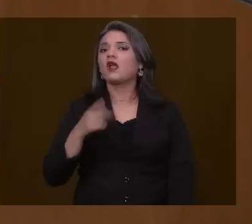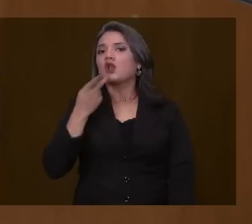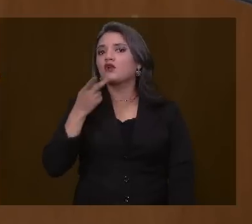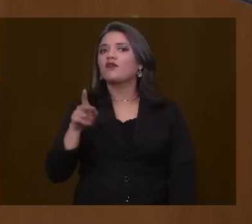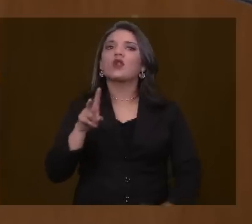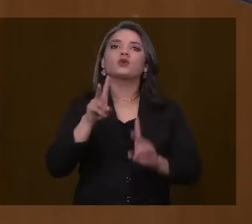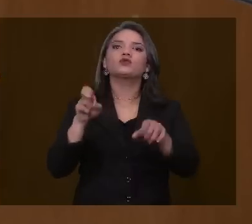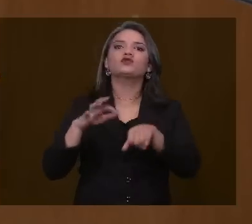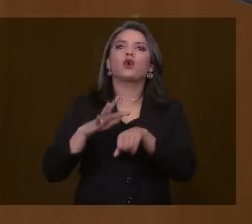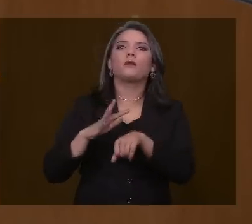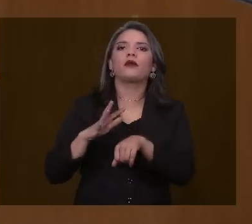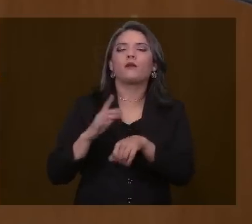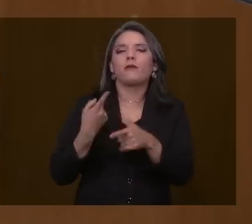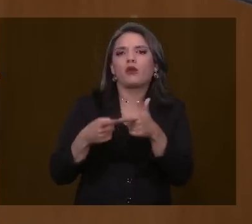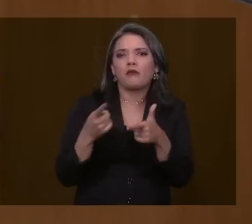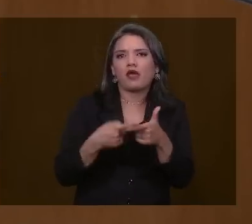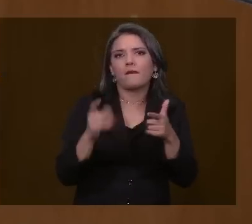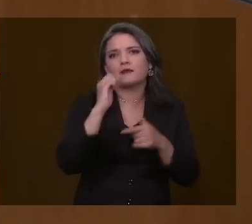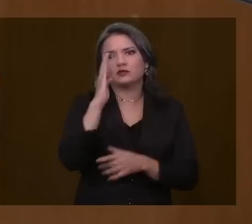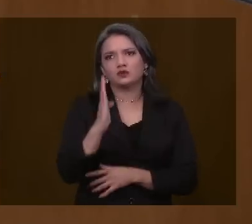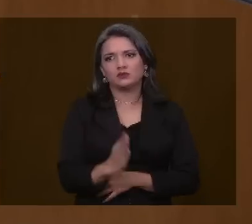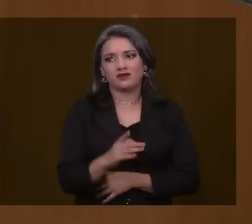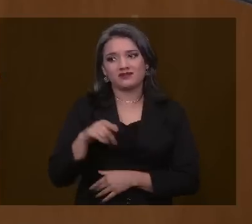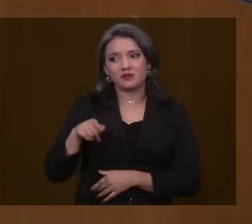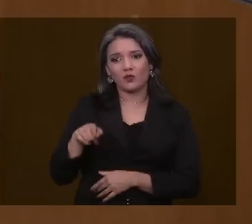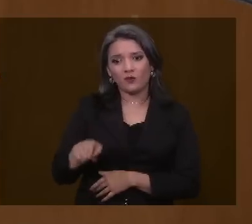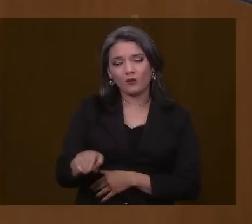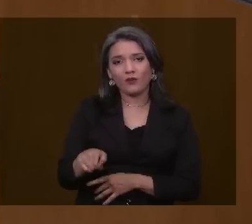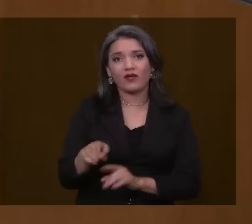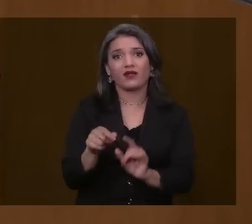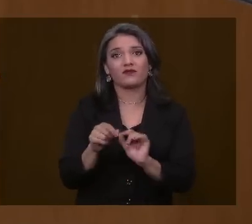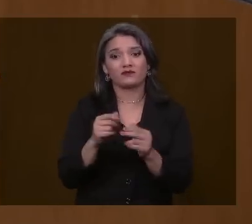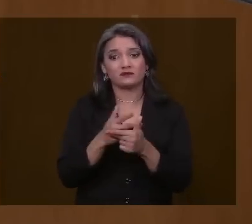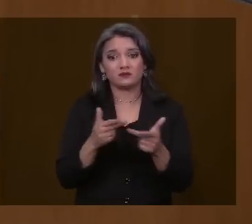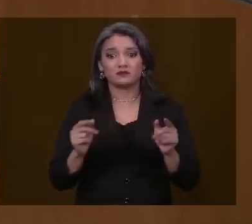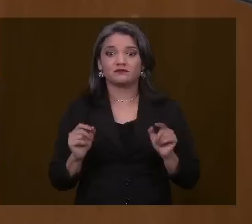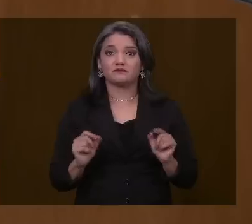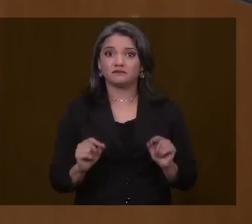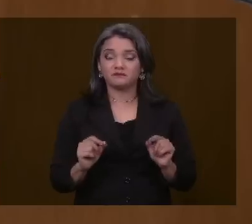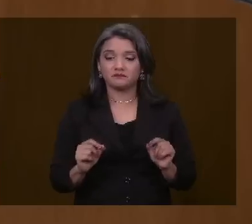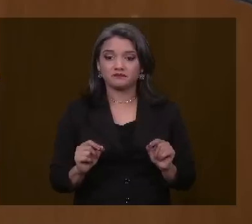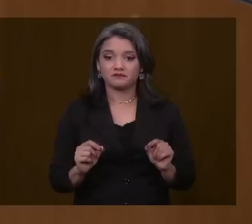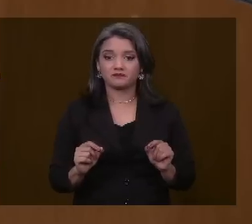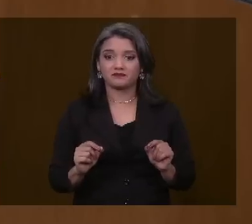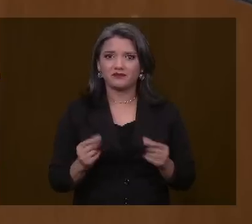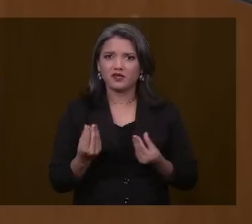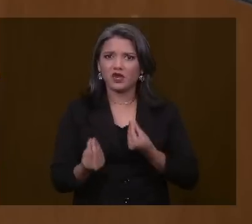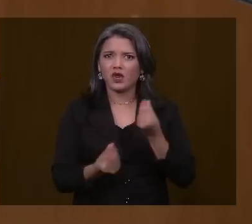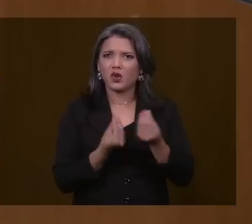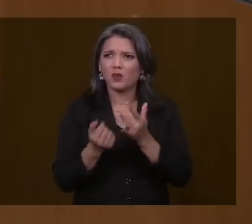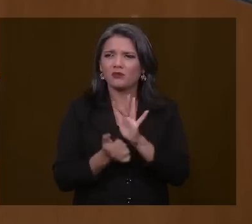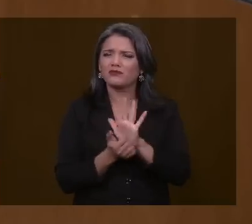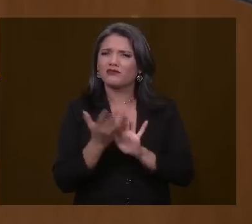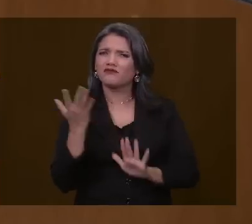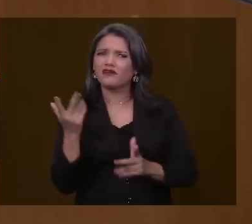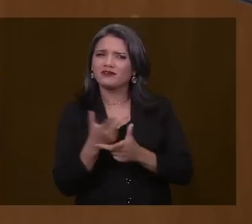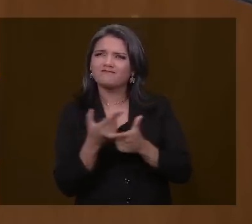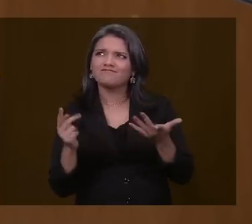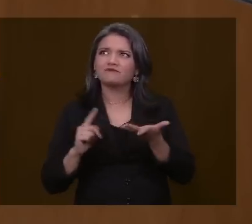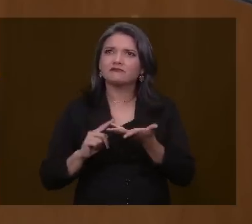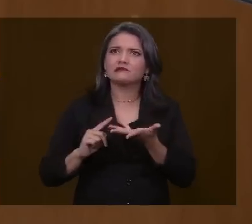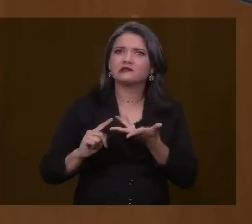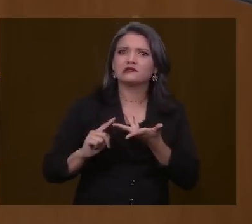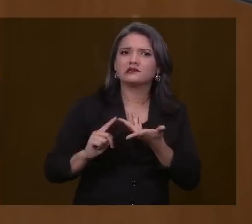oradores vocalizou com algum espanto: e como tantos sintomas lhe sobrevêm ao